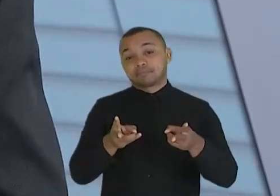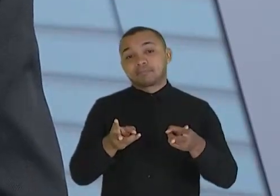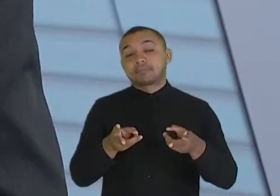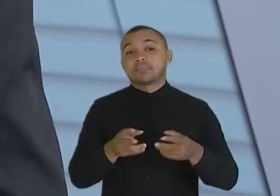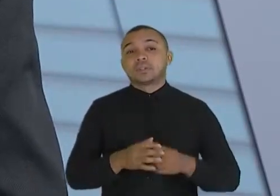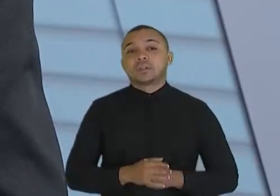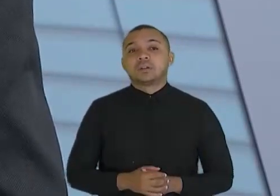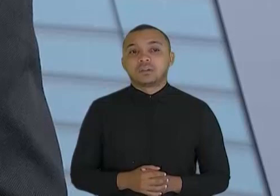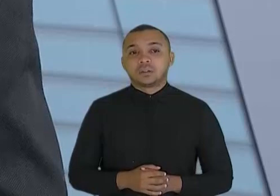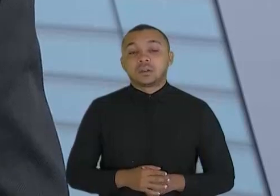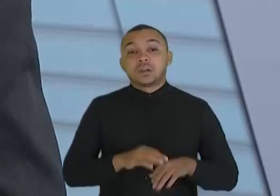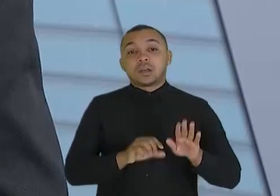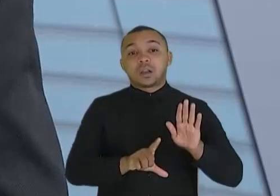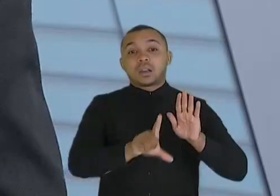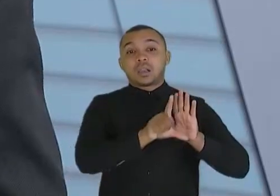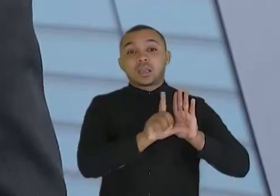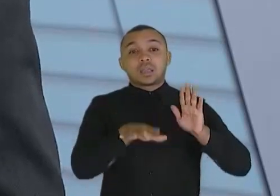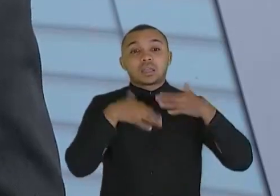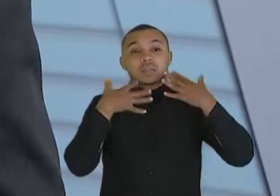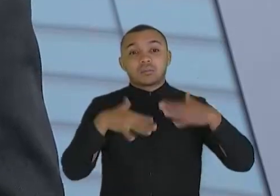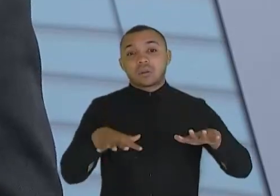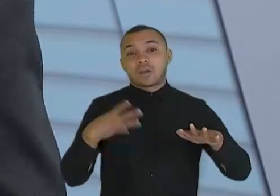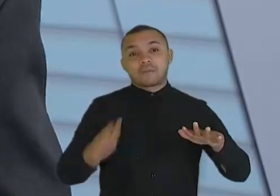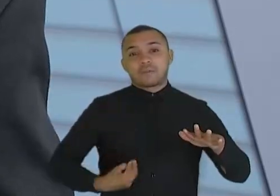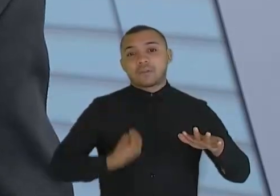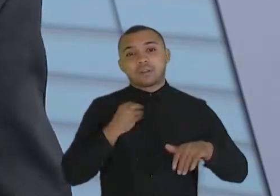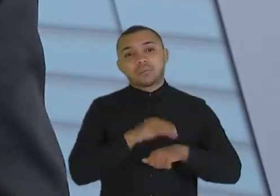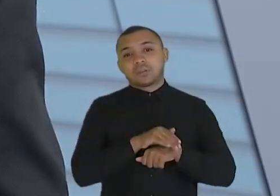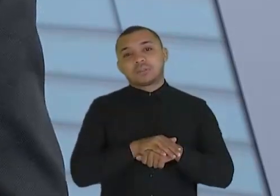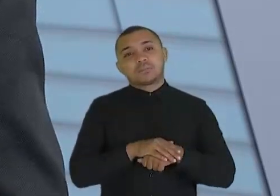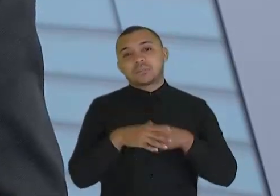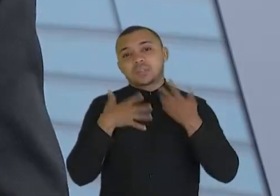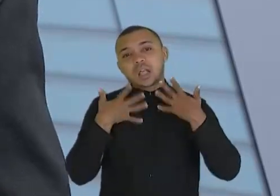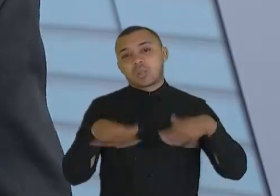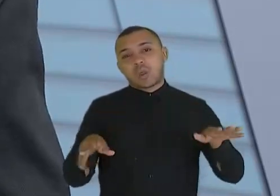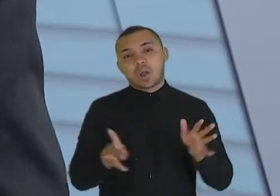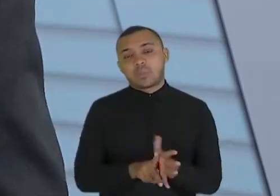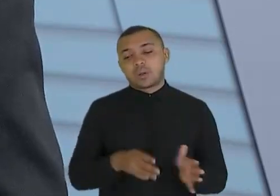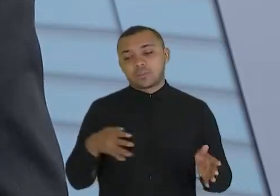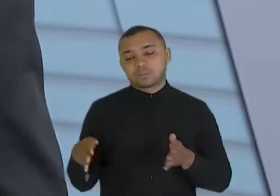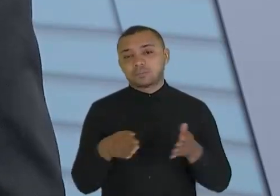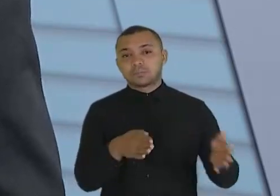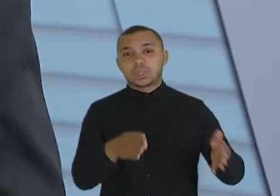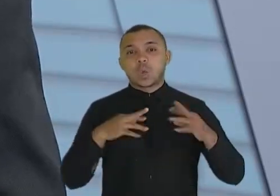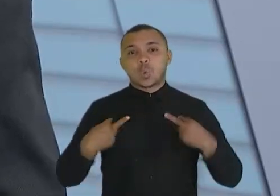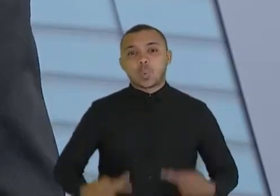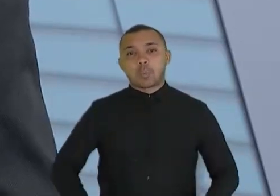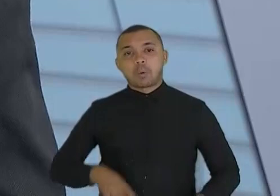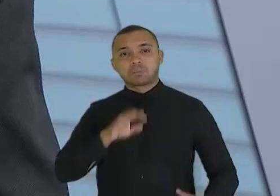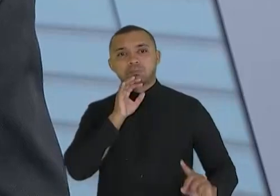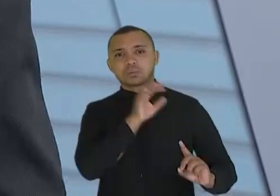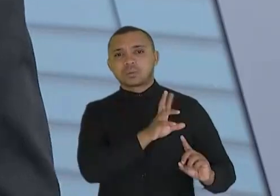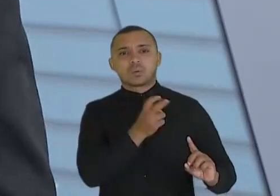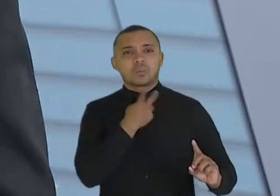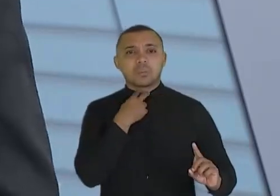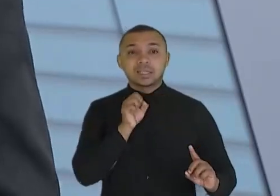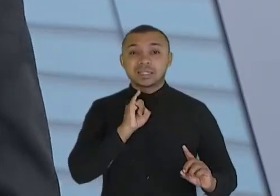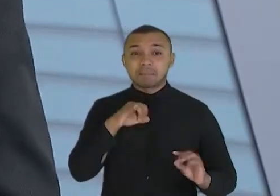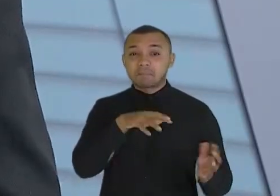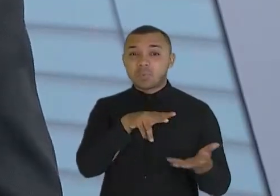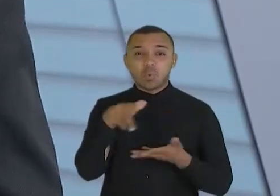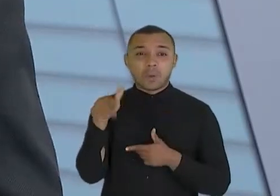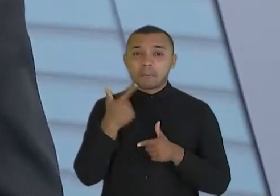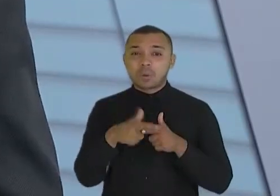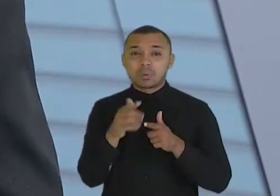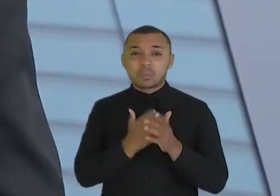A lei, o Darwin provou que a vida segue o seu próprio curso, né? E o homem não pode, a não ser que haja um cataclisma